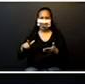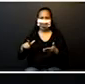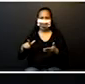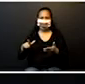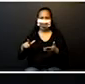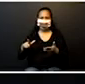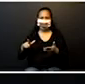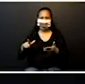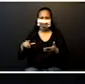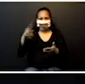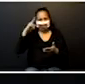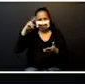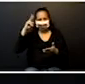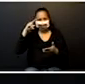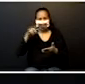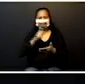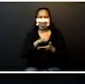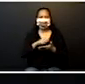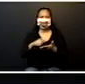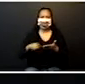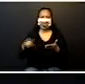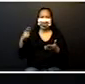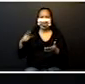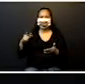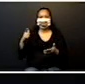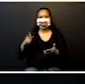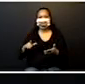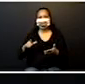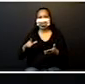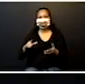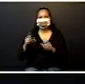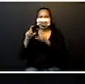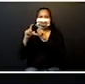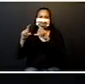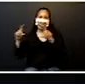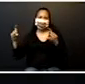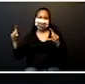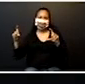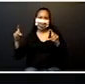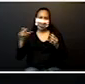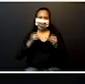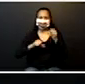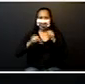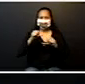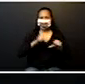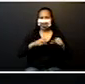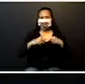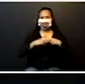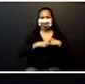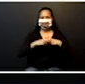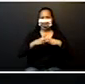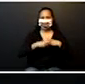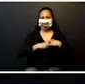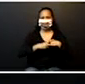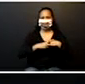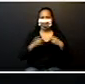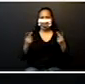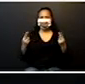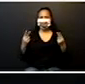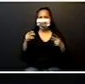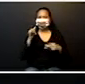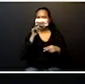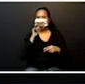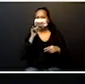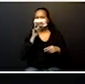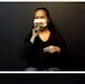reescreva, escrever de novo, a frase alterando o verbo de acordo com o exemplo.